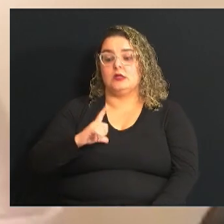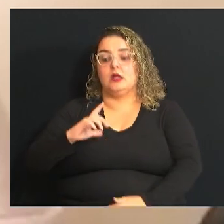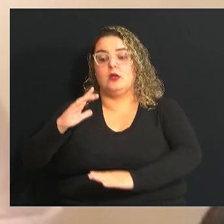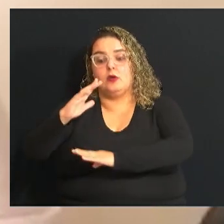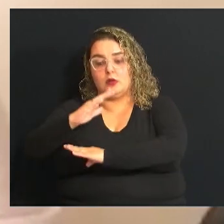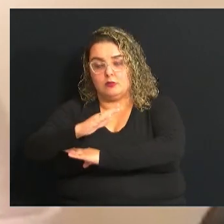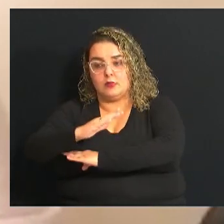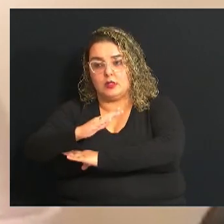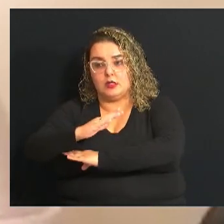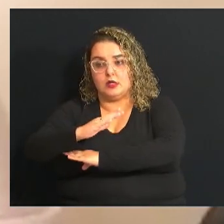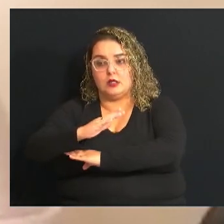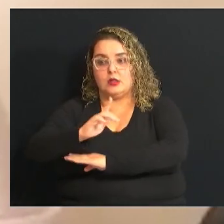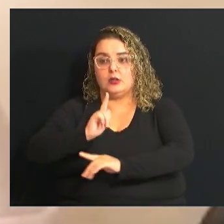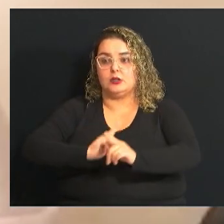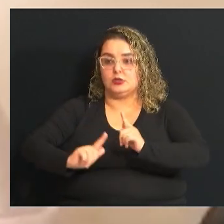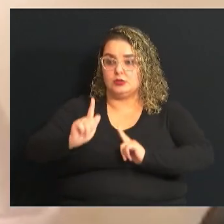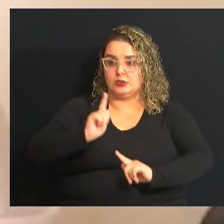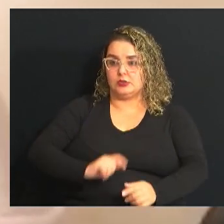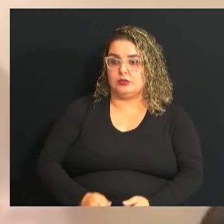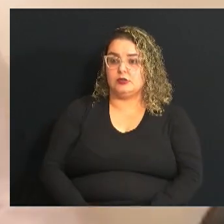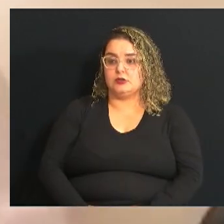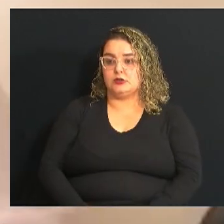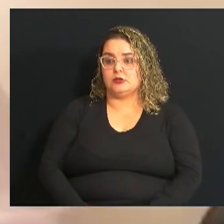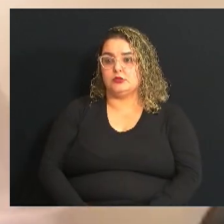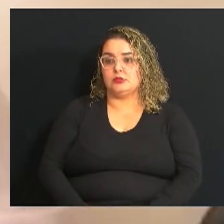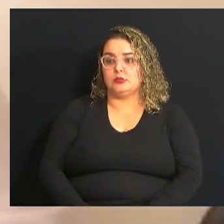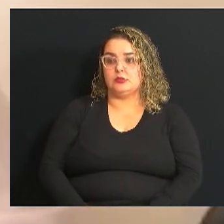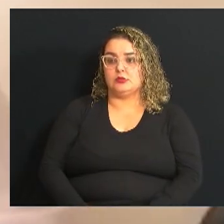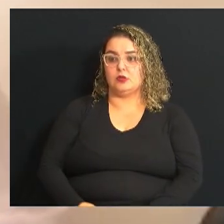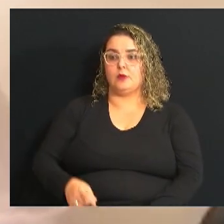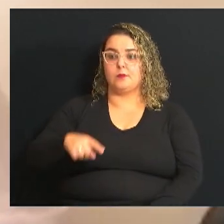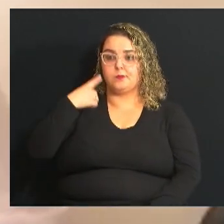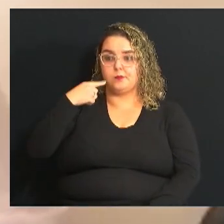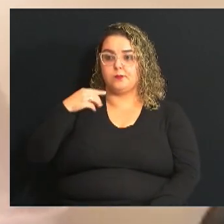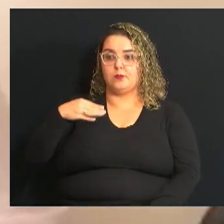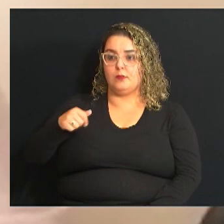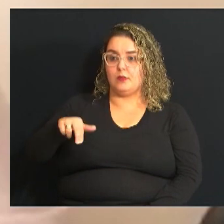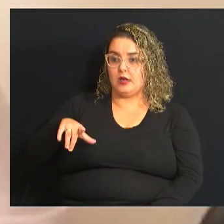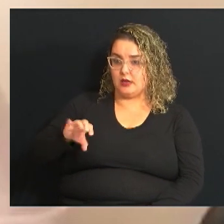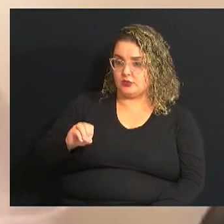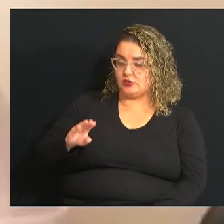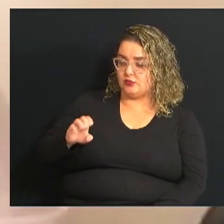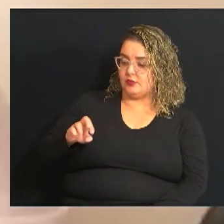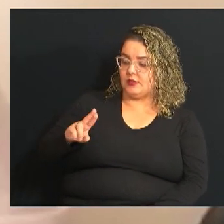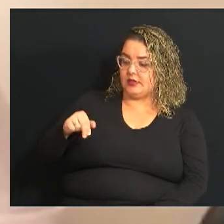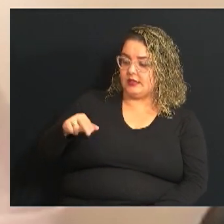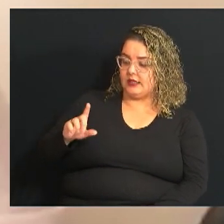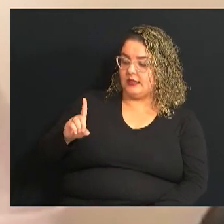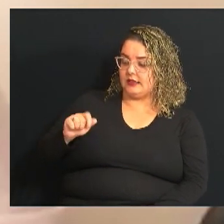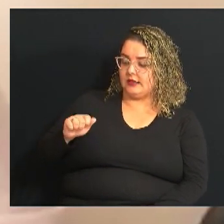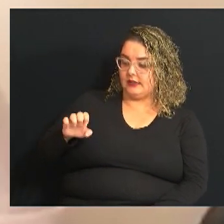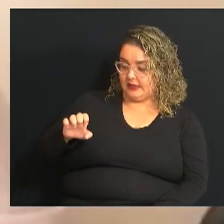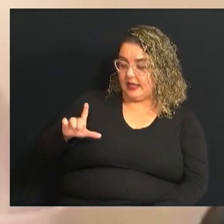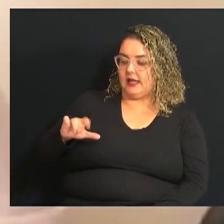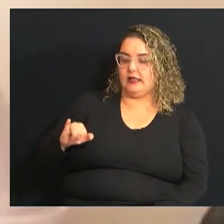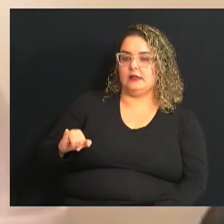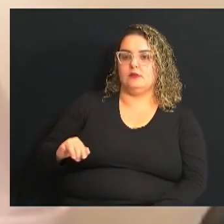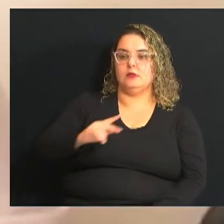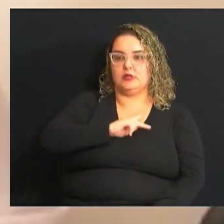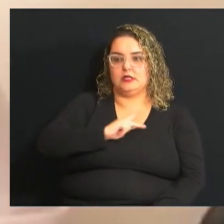se habilitou, né? Ele adquiriu conhecimentos o suficiente para advogar e